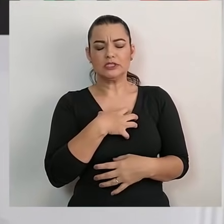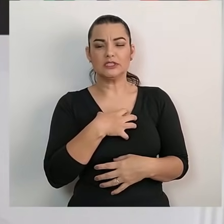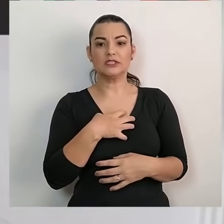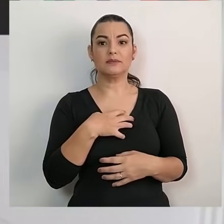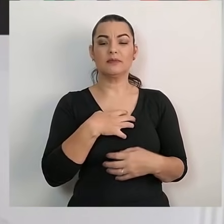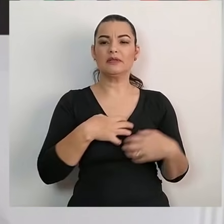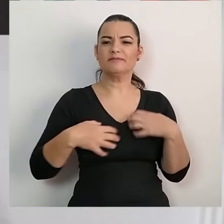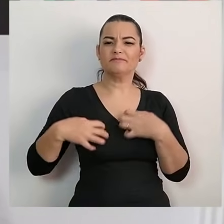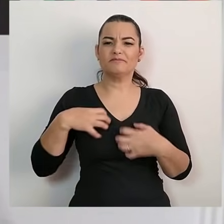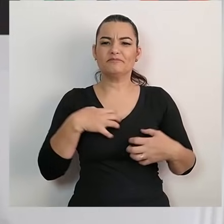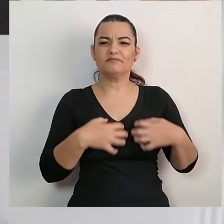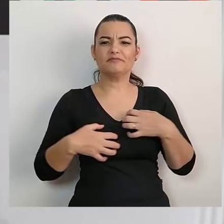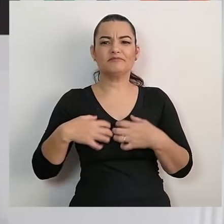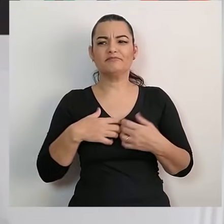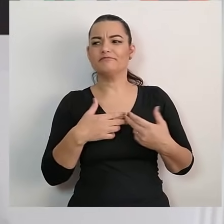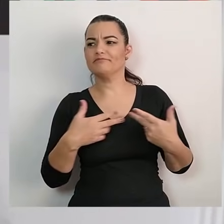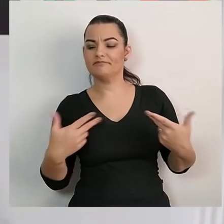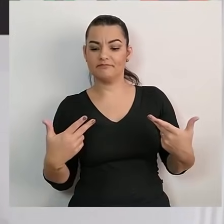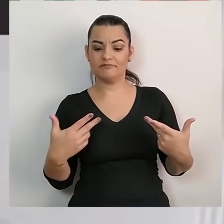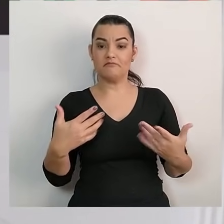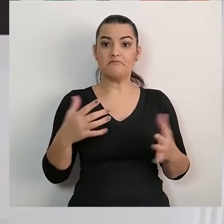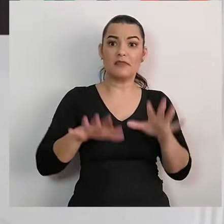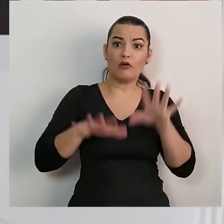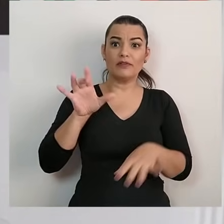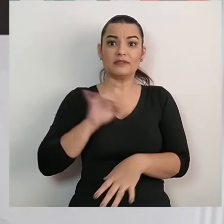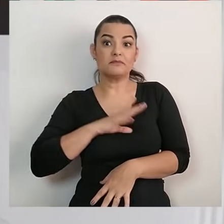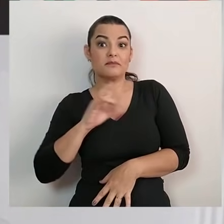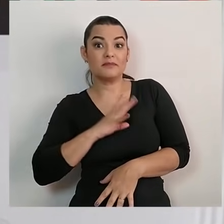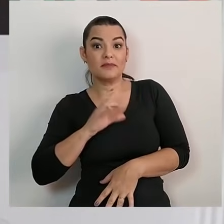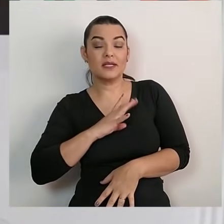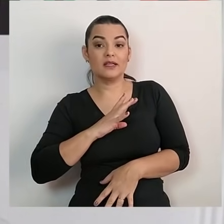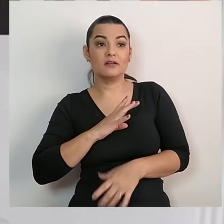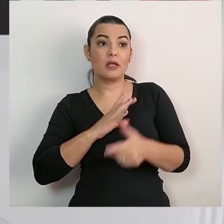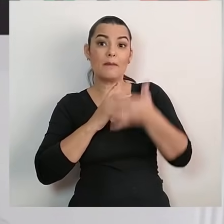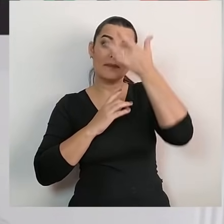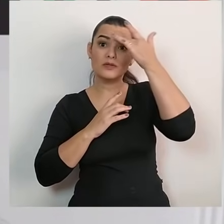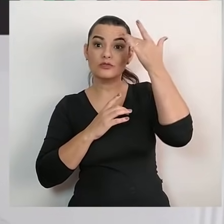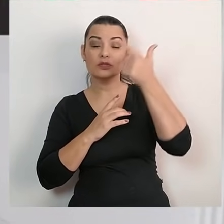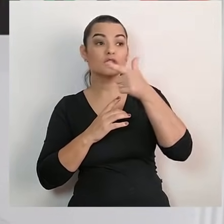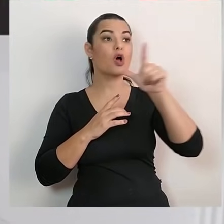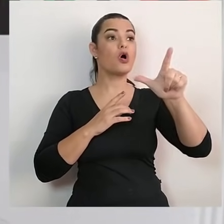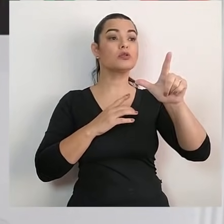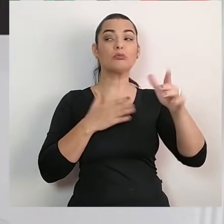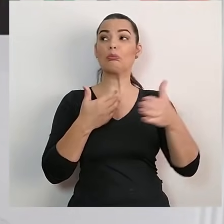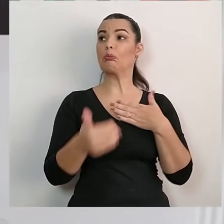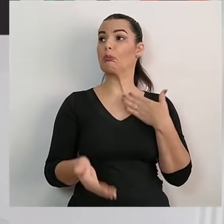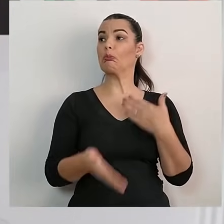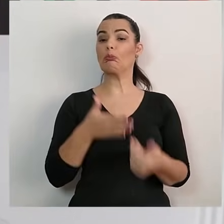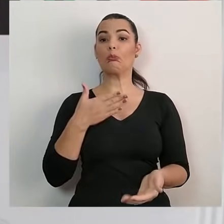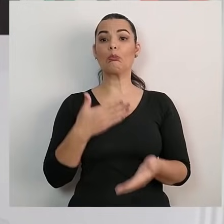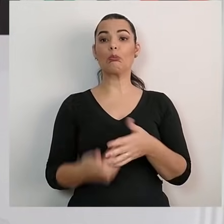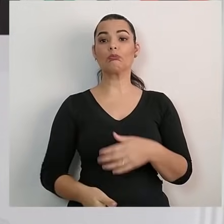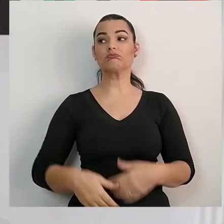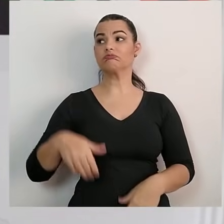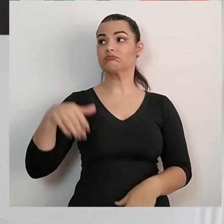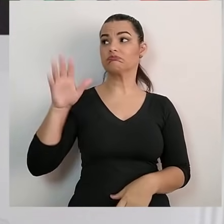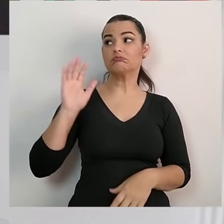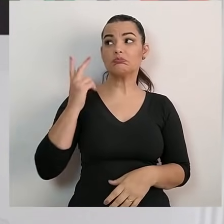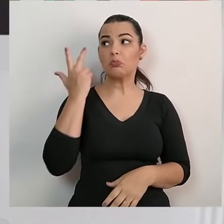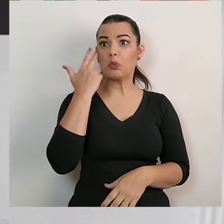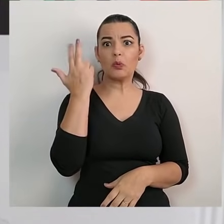me causarem muito medo e para outras pessoas não fazerem a